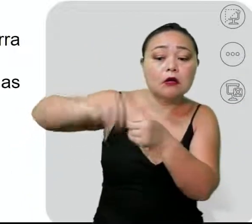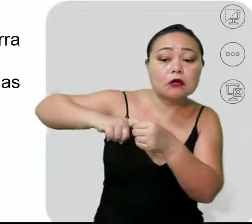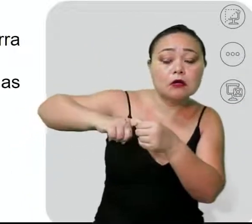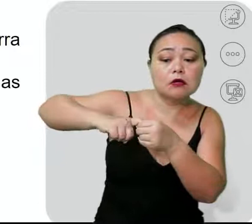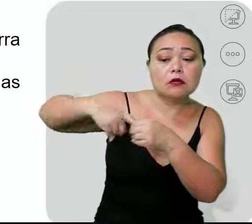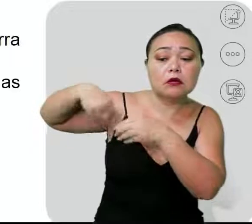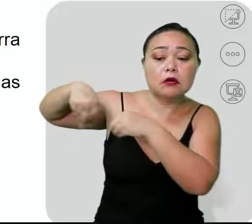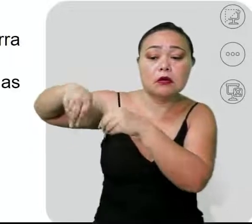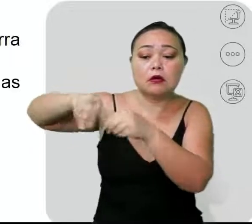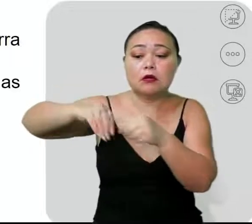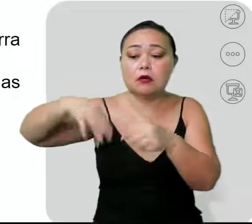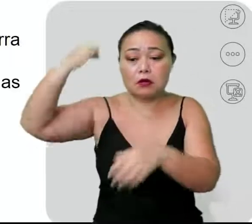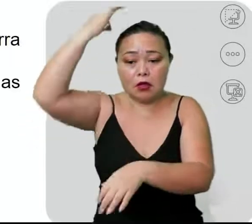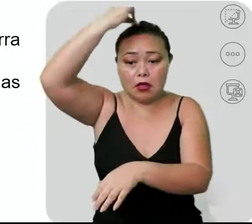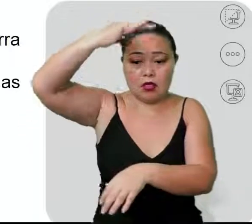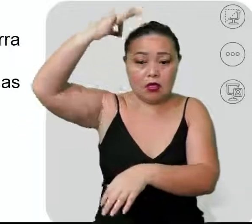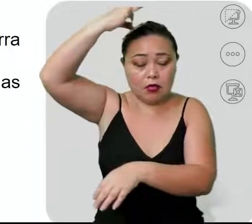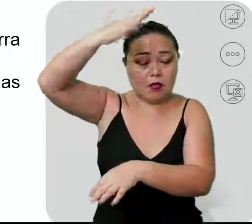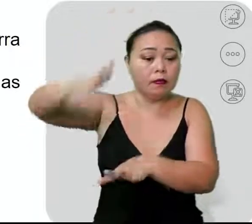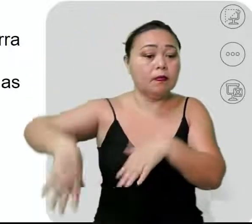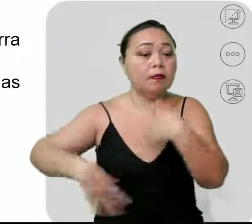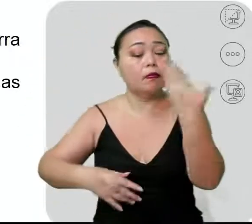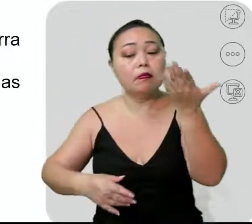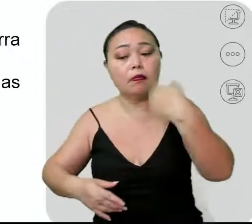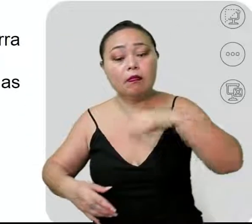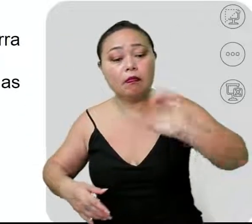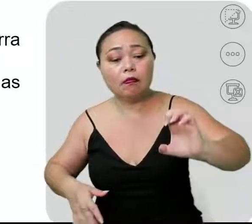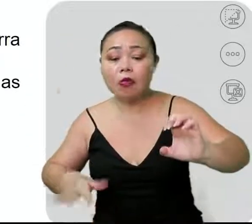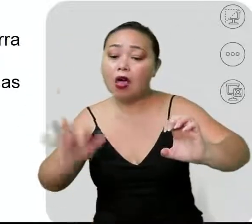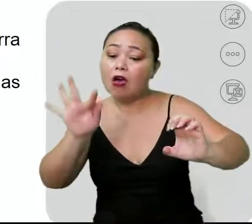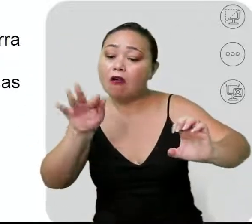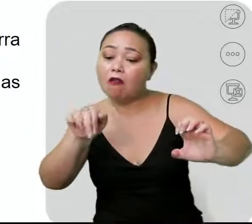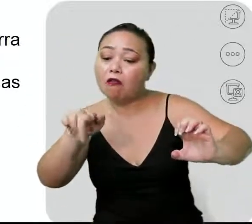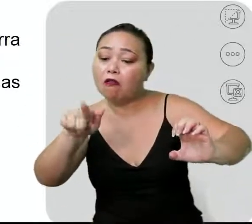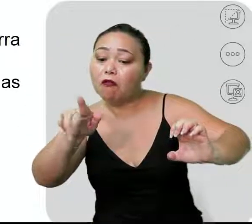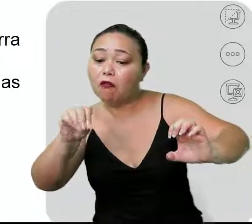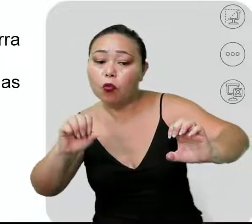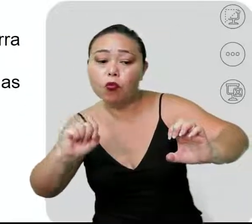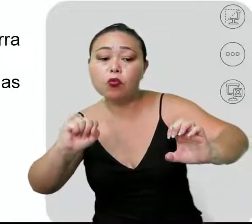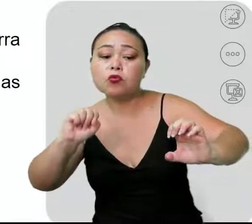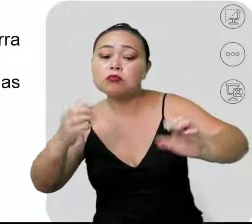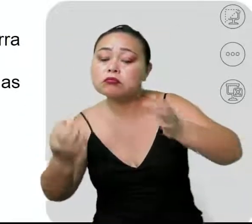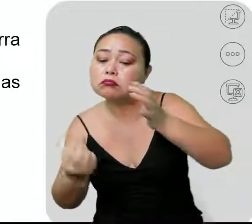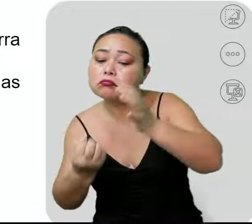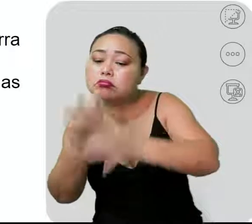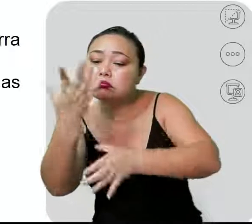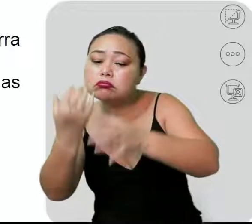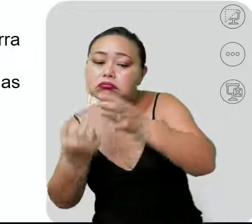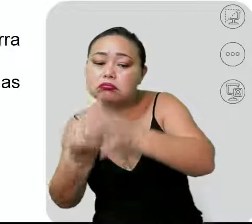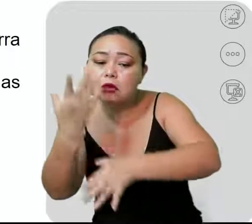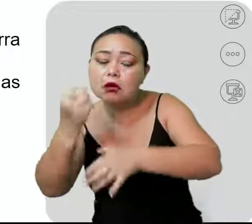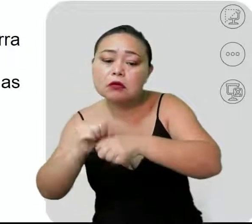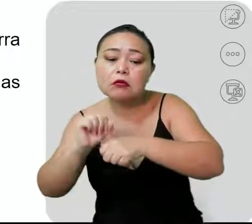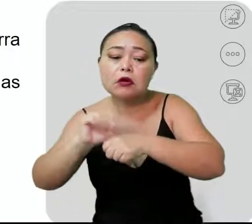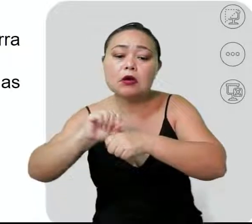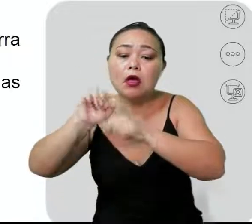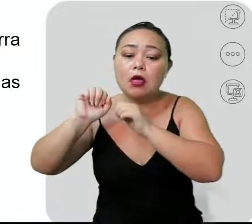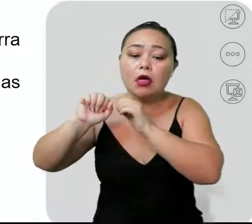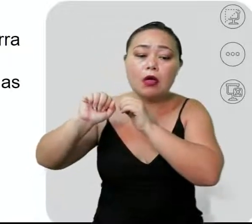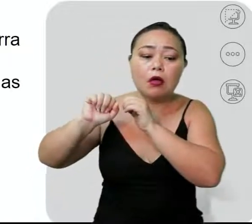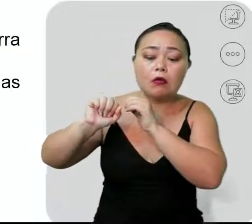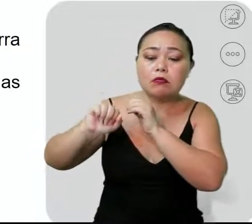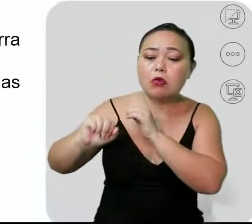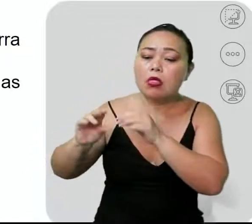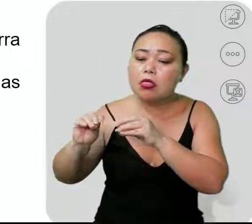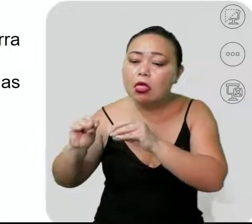retornavam da Terra Santa eu já dei para ele fungos que surgiram pelo excesso